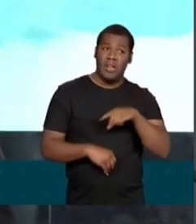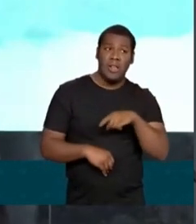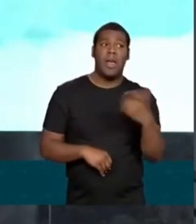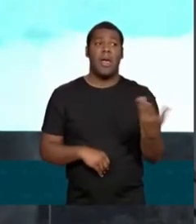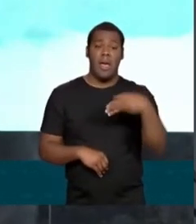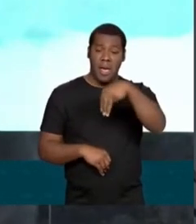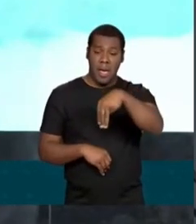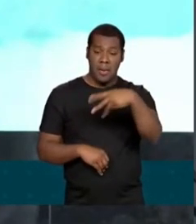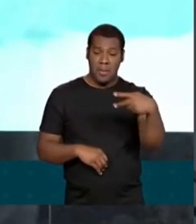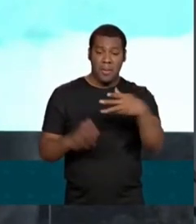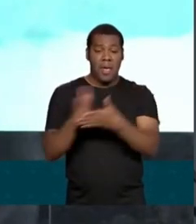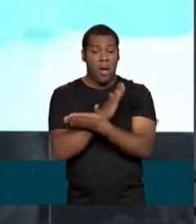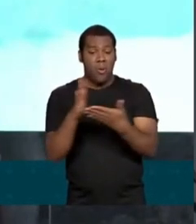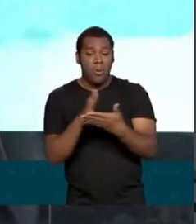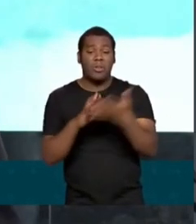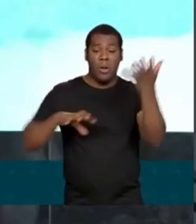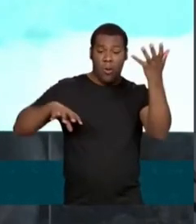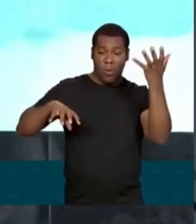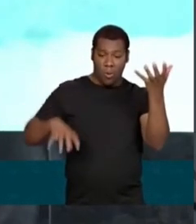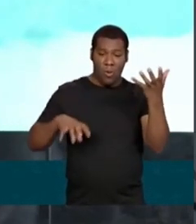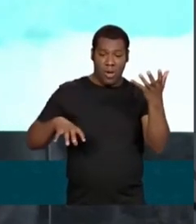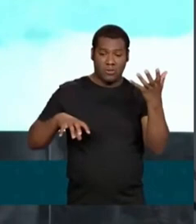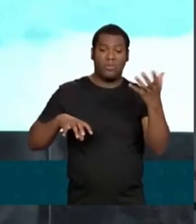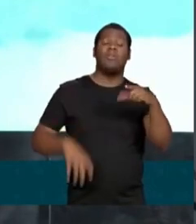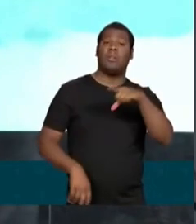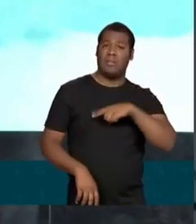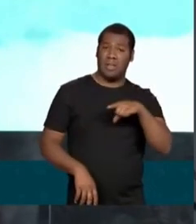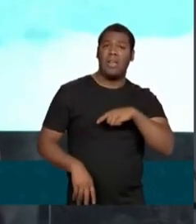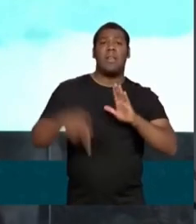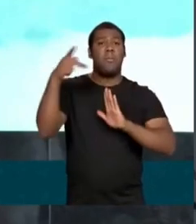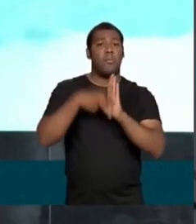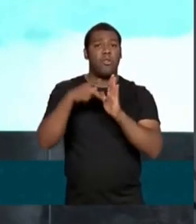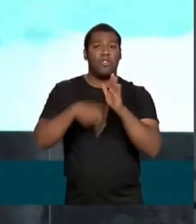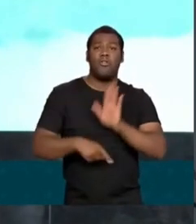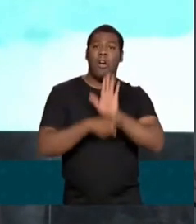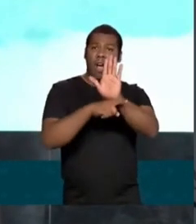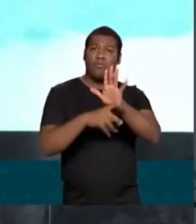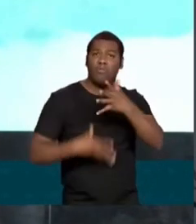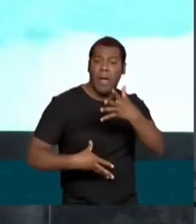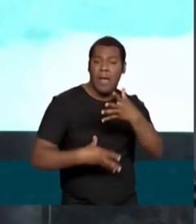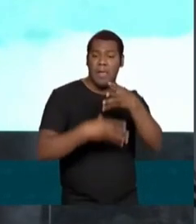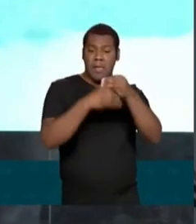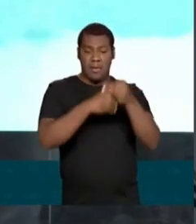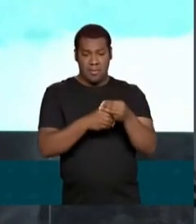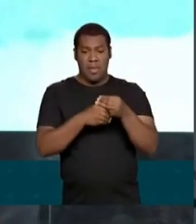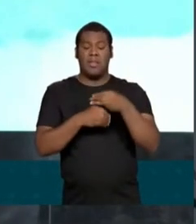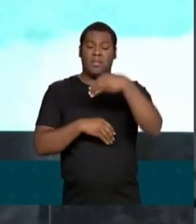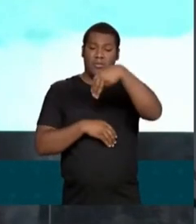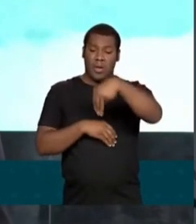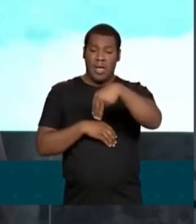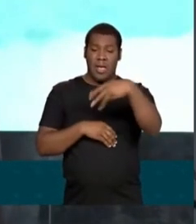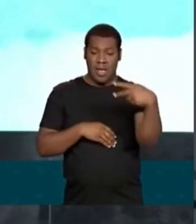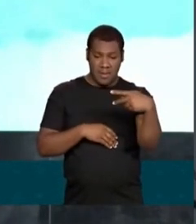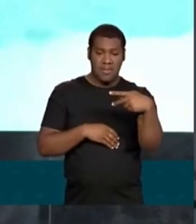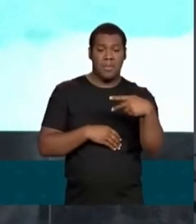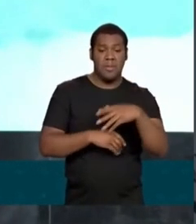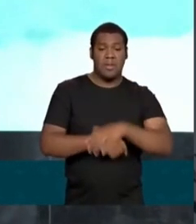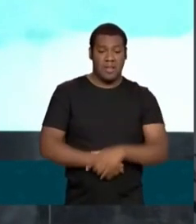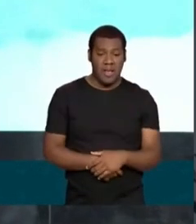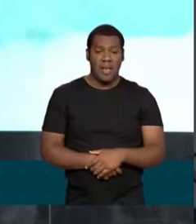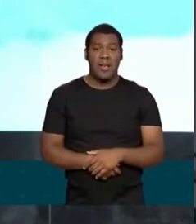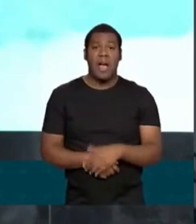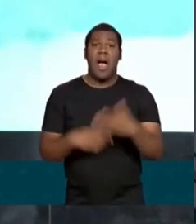o próprio Congresso Nacional pode ter iniciativa de transformar emendas nas MP que já estão lá então isso